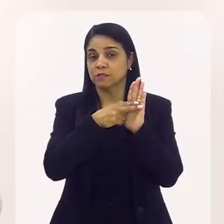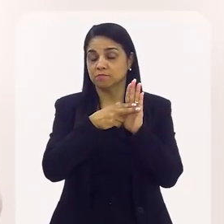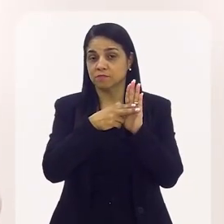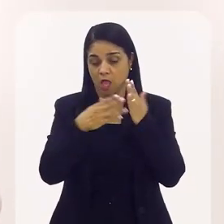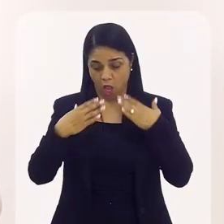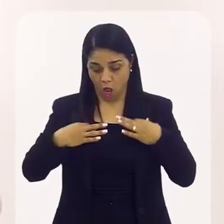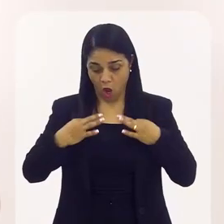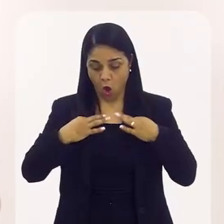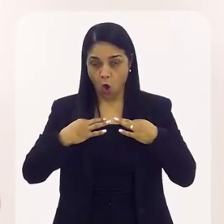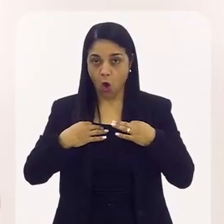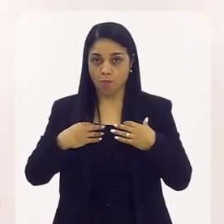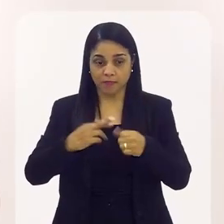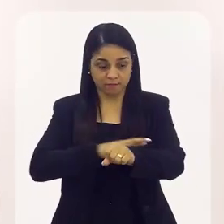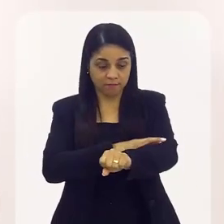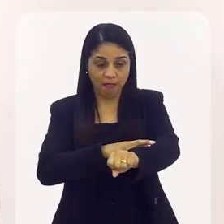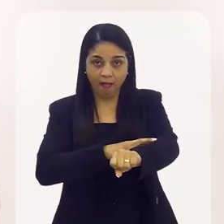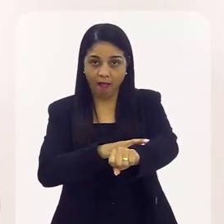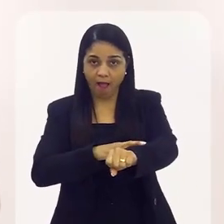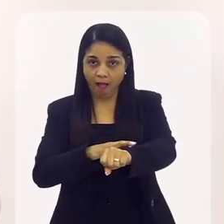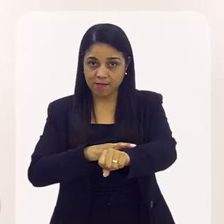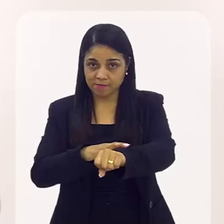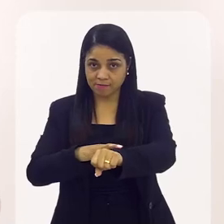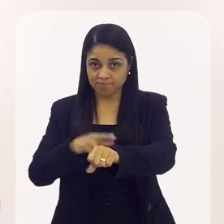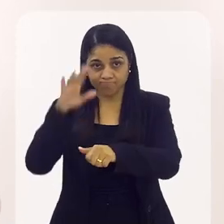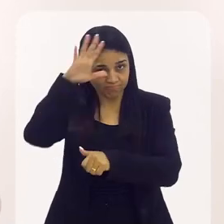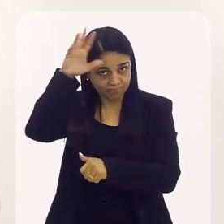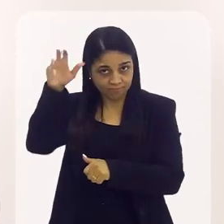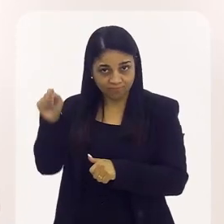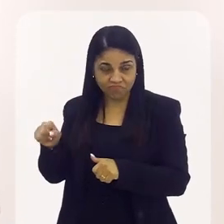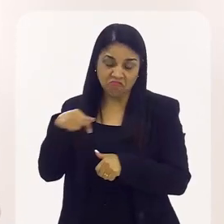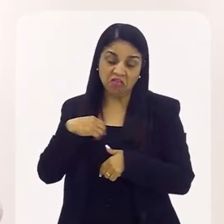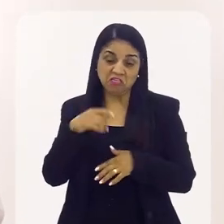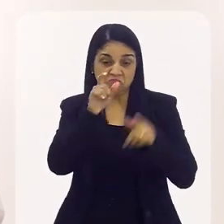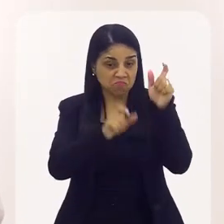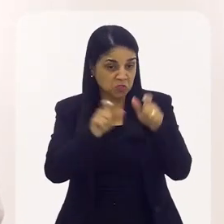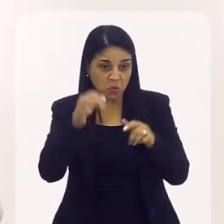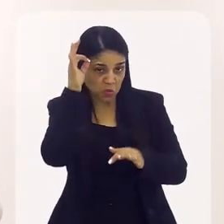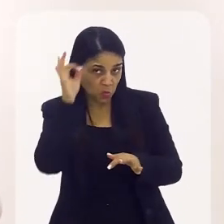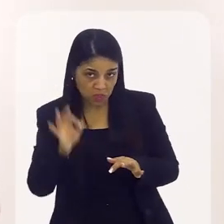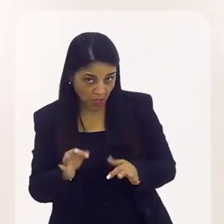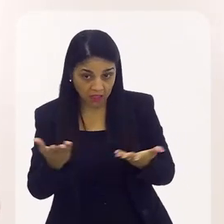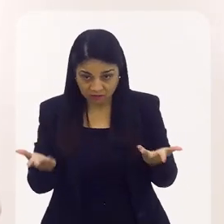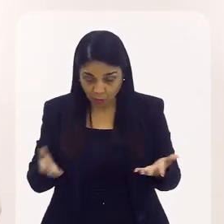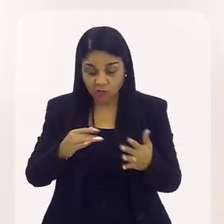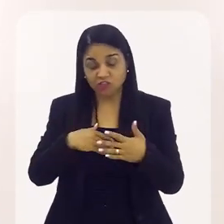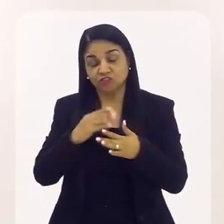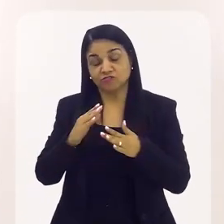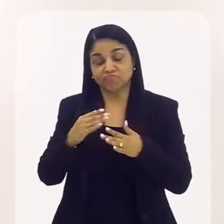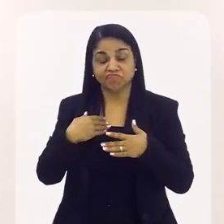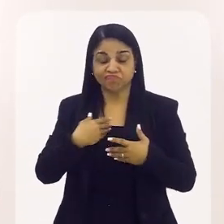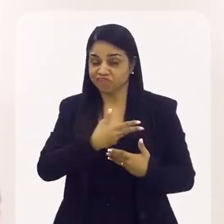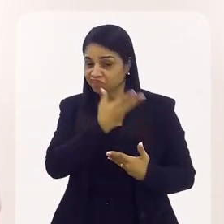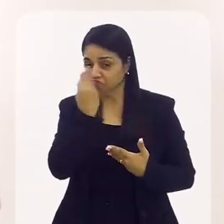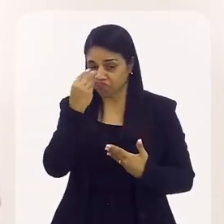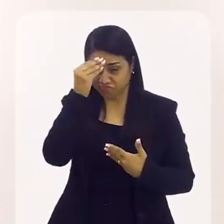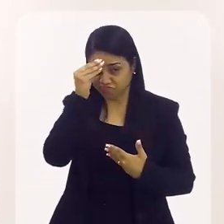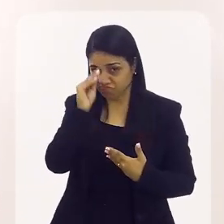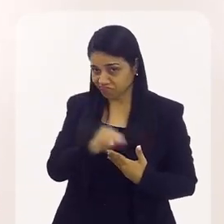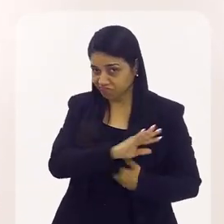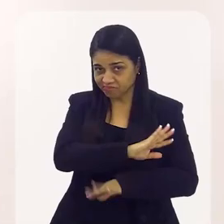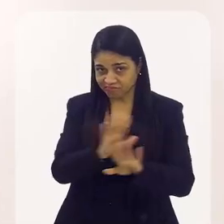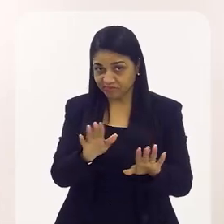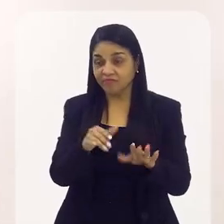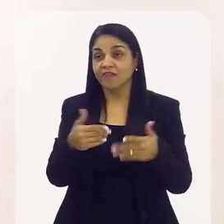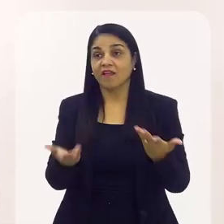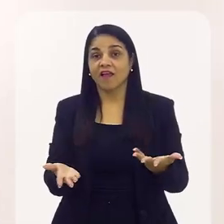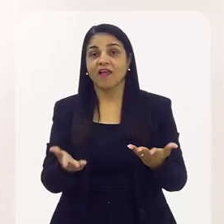da sua raça. Então, tem pessoas que não entendem, né? Mas como tem muita gente que não entende nada, a gente pula esse pedaço e vamos